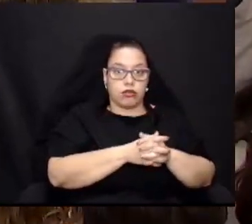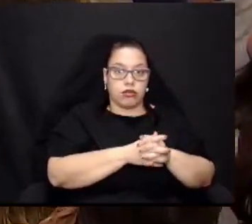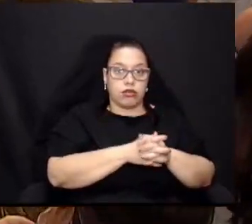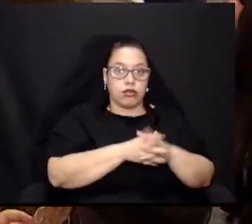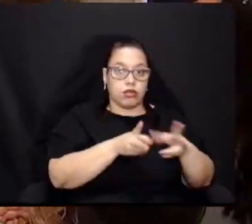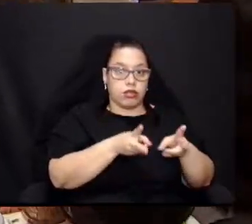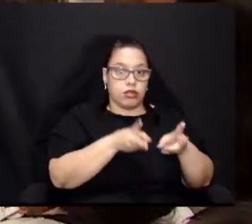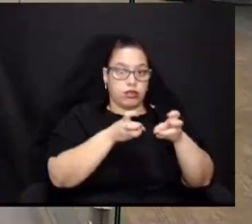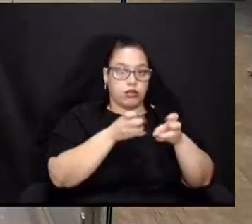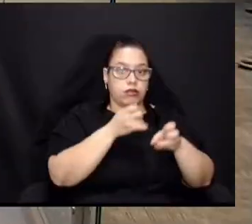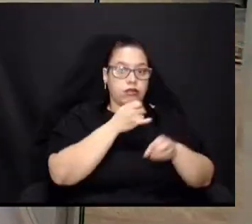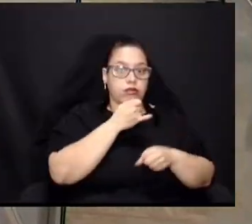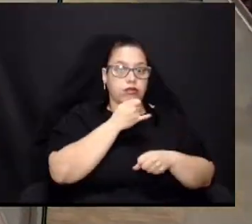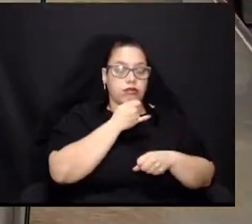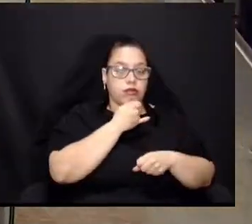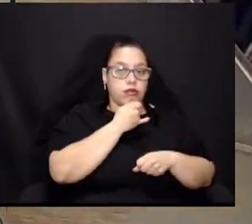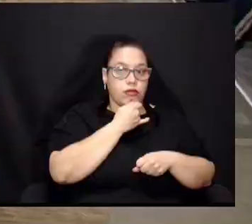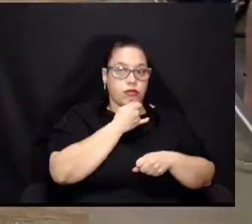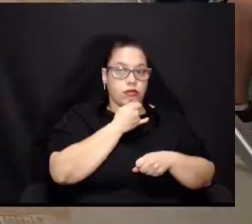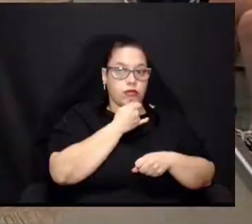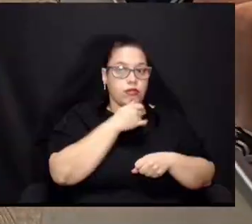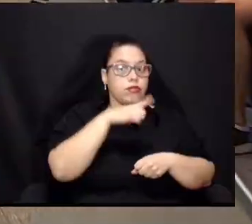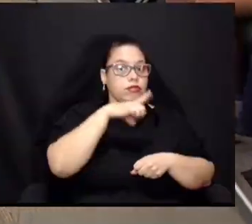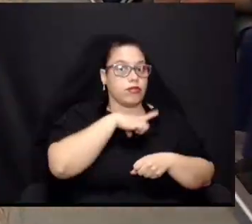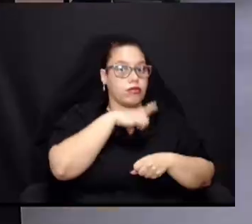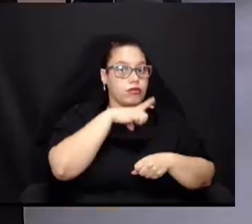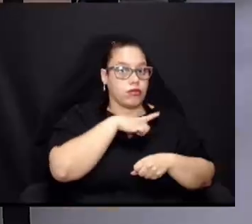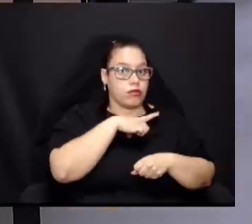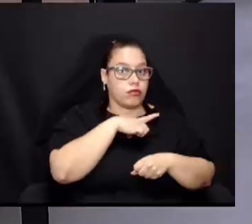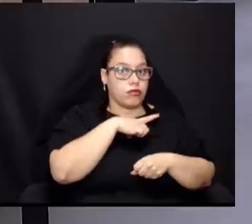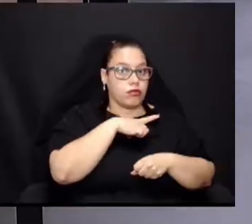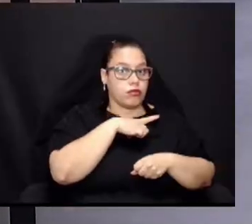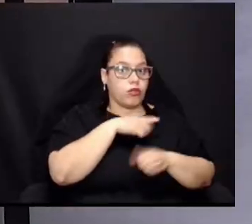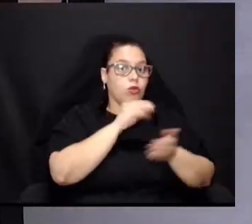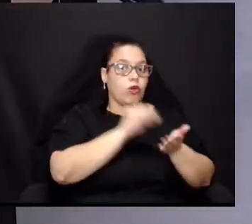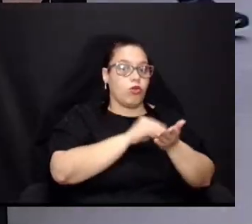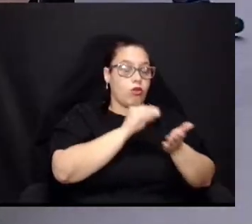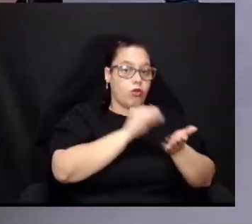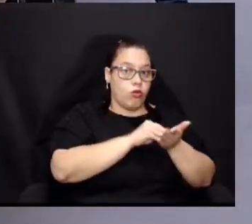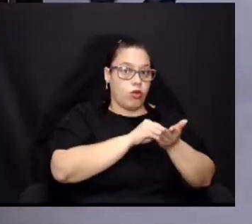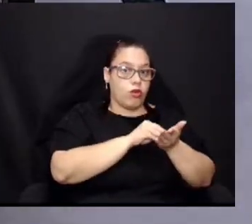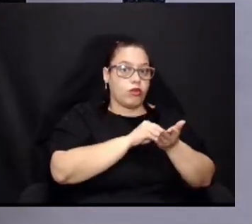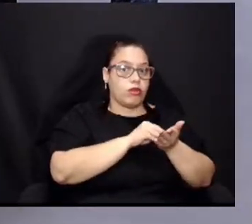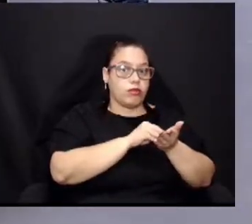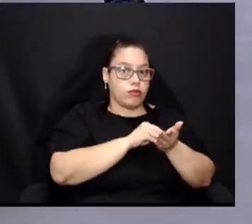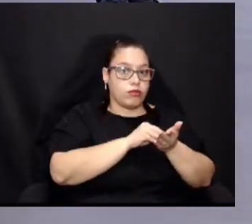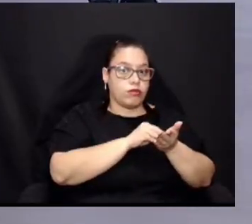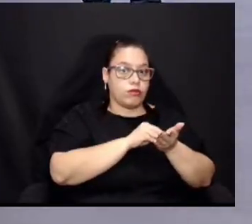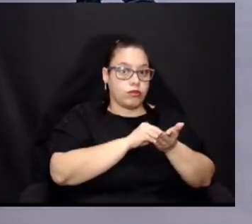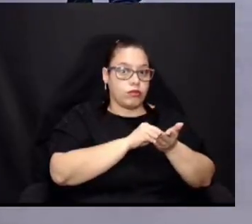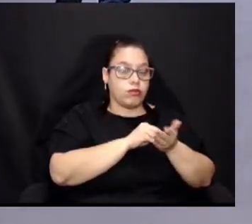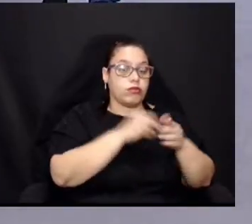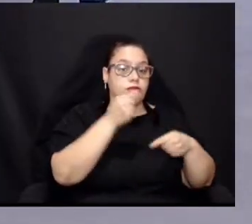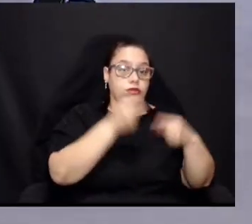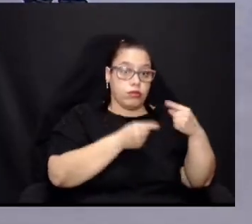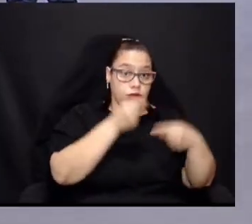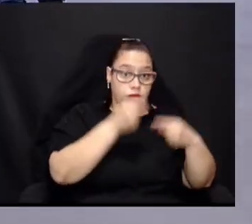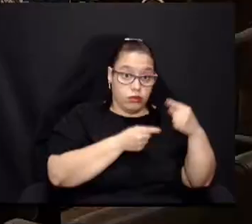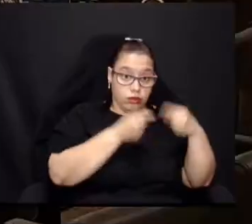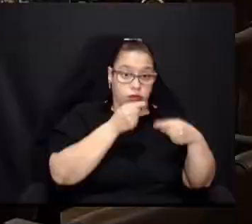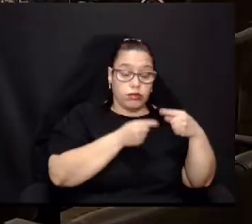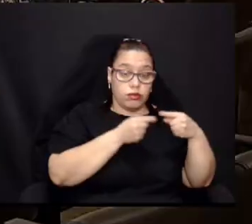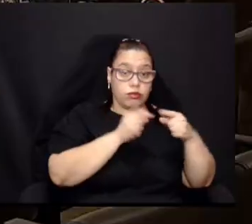infelizmente, a gente ainda tem um gap aí, um buraco nessa questão da educação política, né, no que a gente